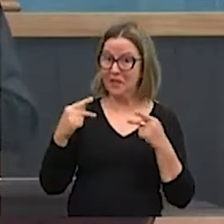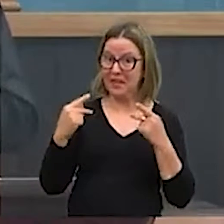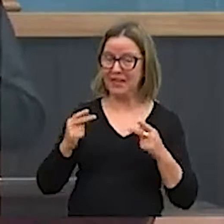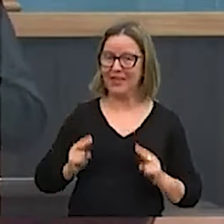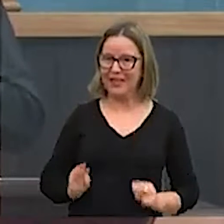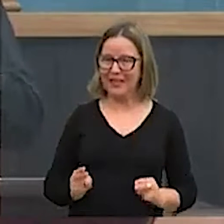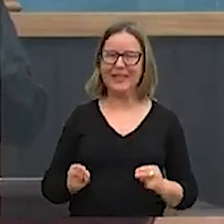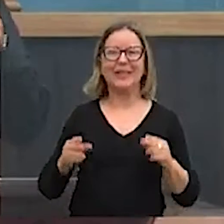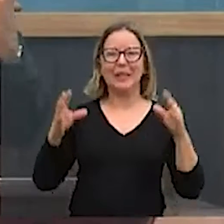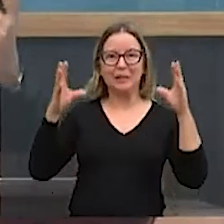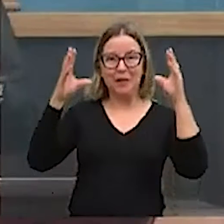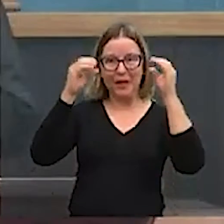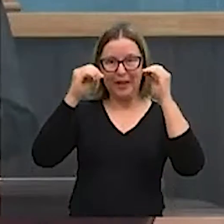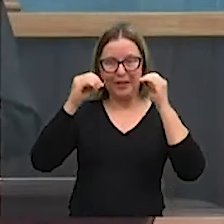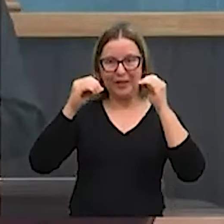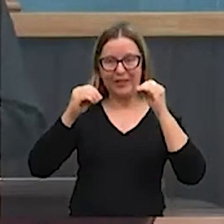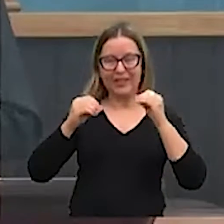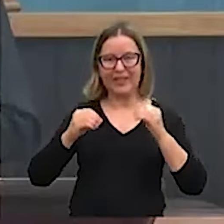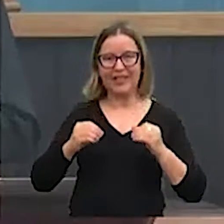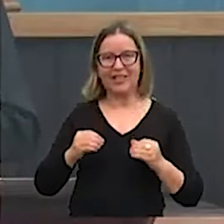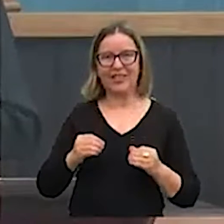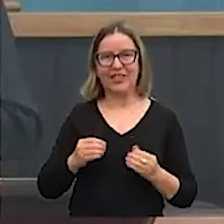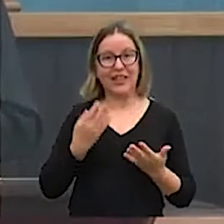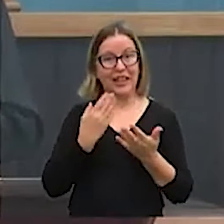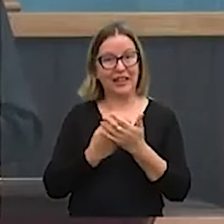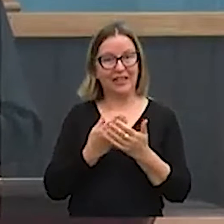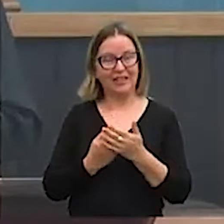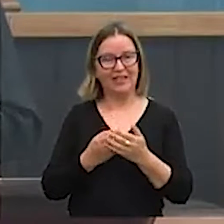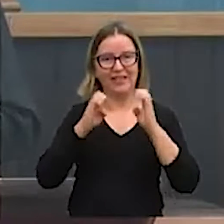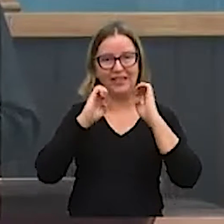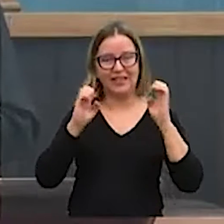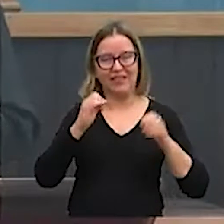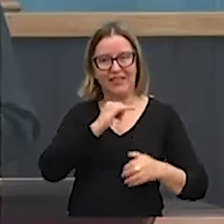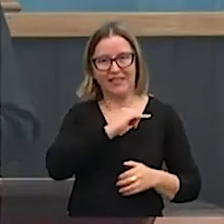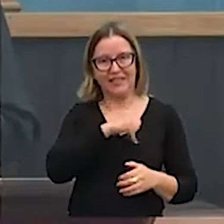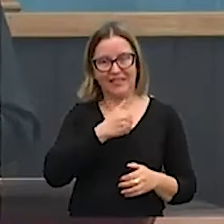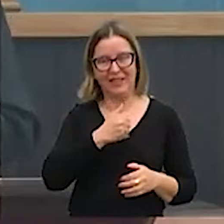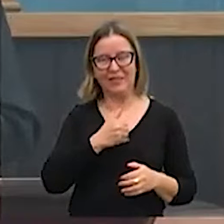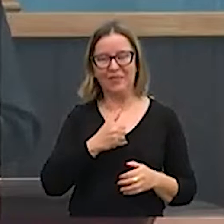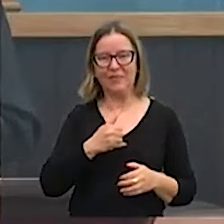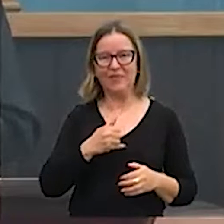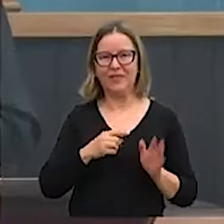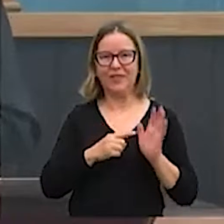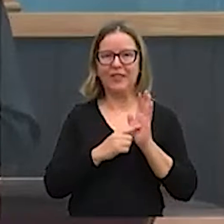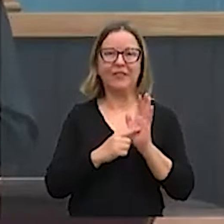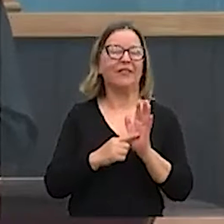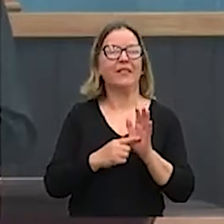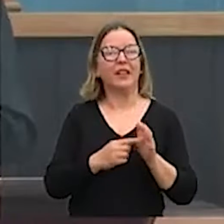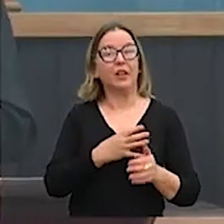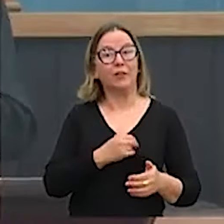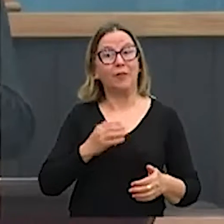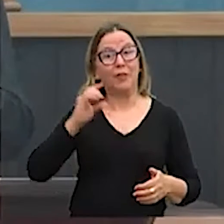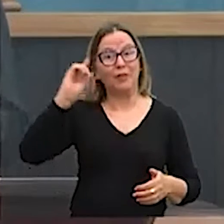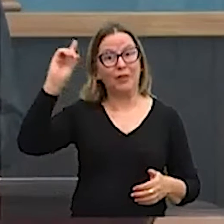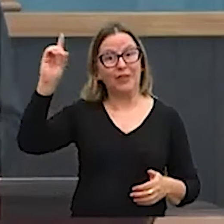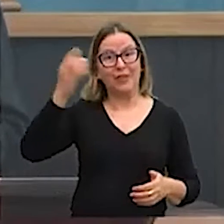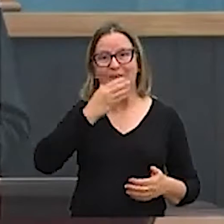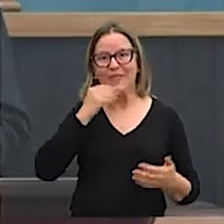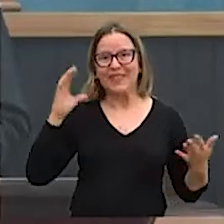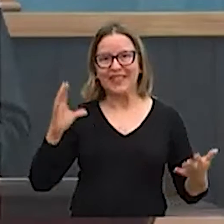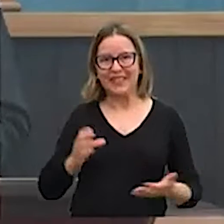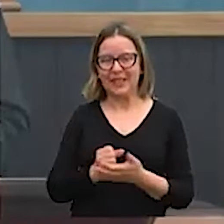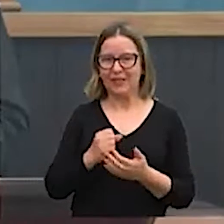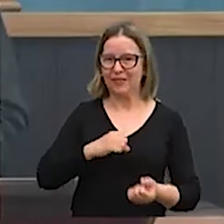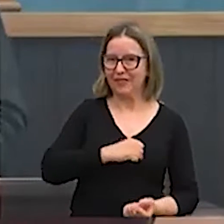noite. Nós estamos olhando o Evangelho do Filho de Deus, o Salvador do mundo,